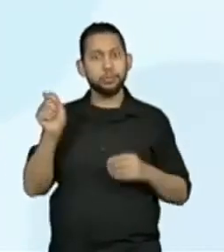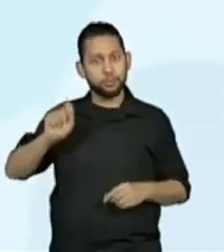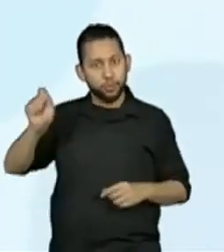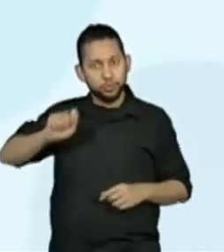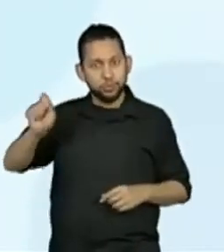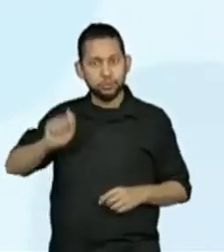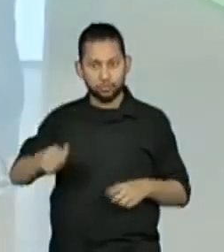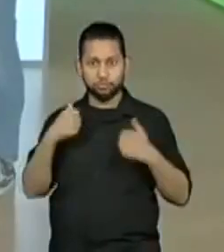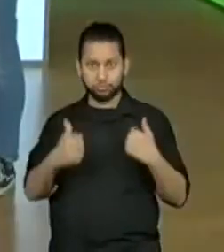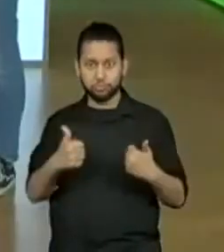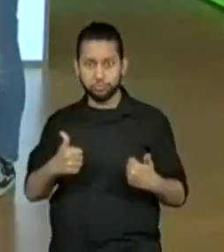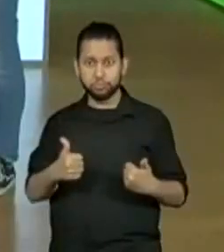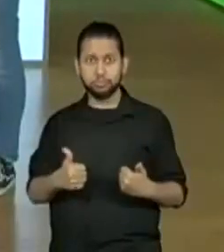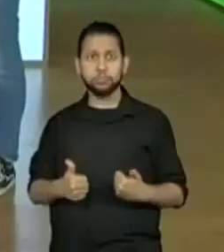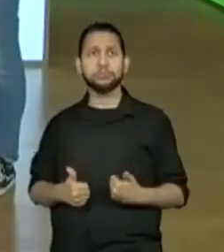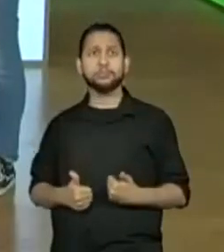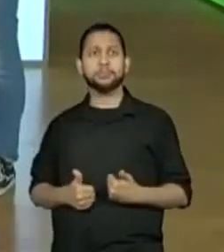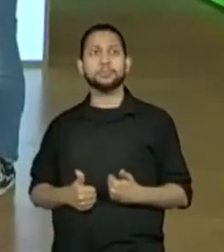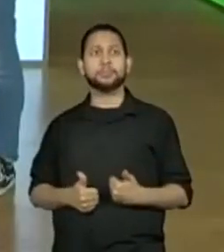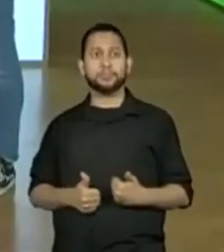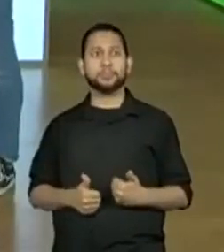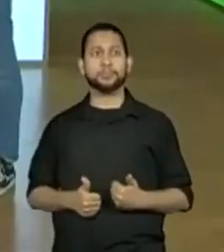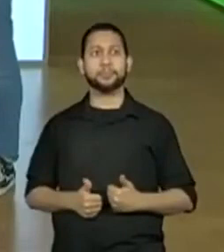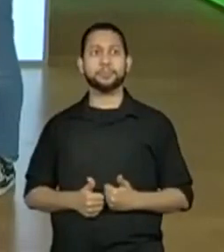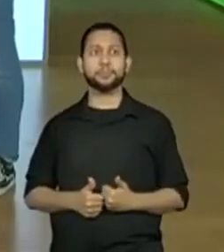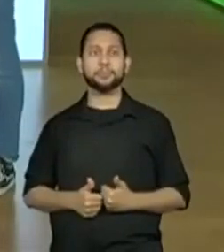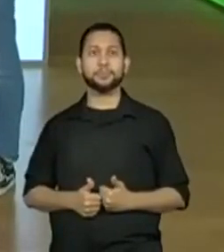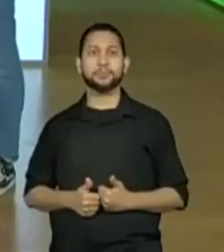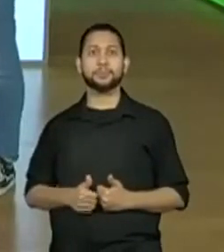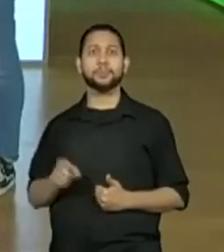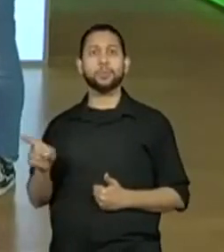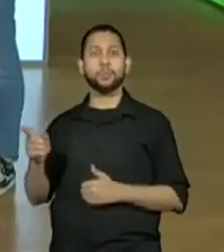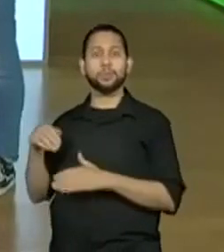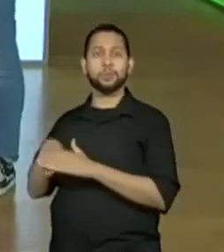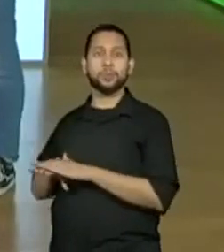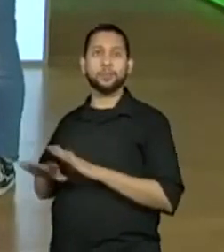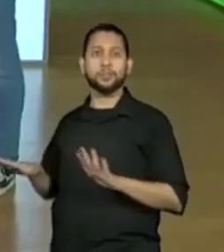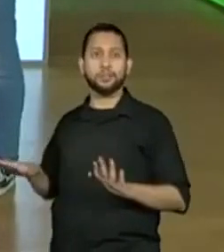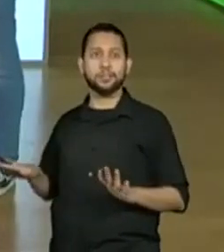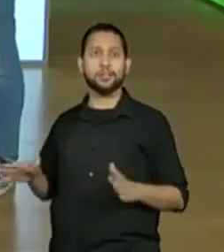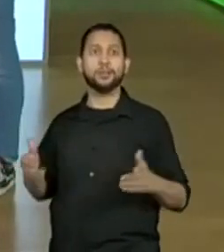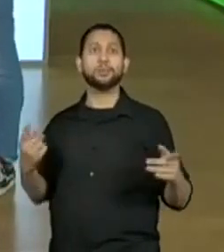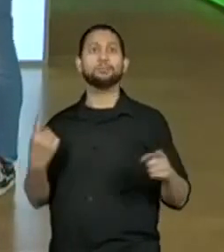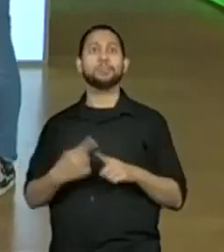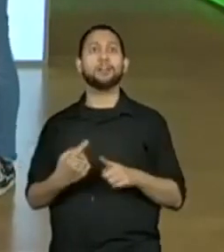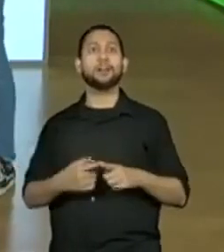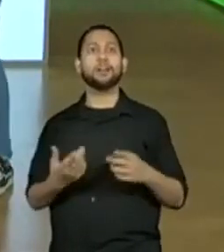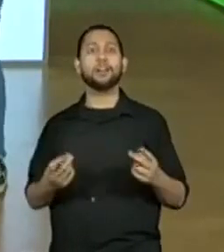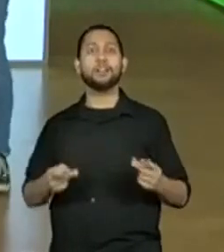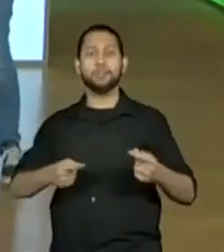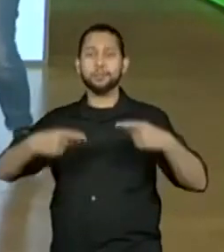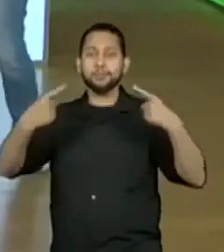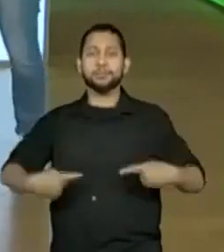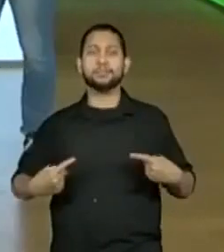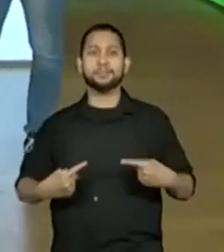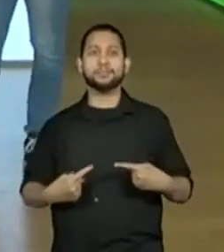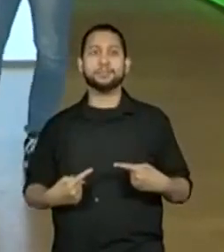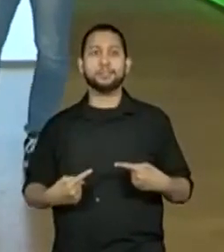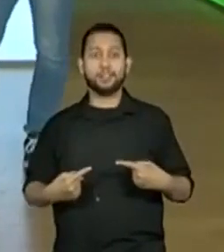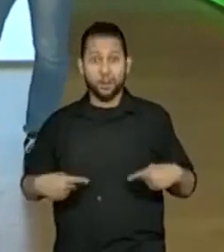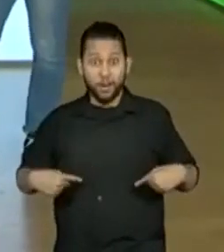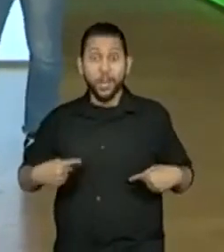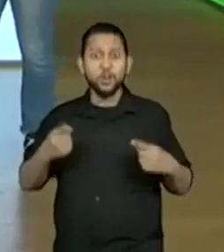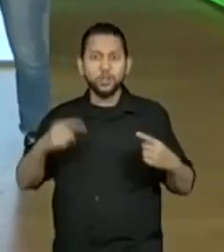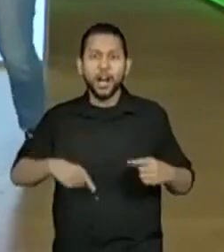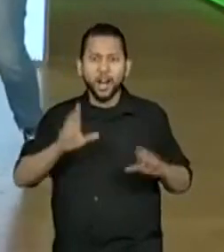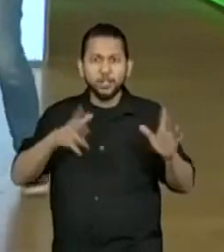bom. Tudo certo até agora? Tudo certo. Tá, vou deixar as minhas fichinhas aqui, porque agora é a hora o quê? Da batalha. Inclusive, vocês viram, né?